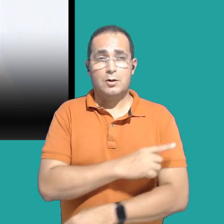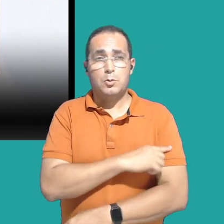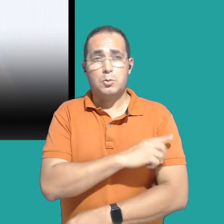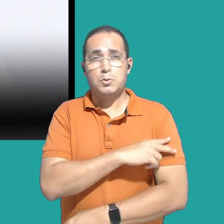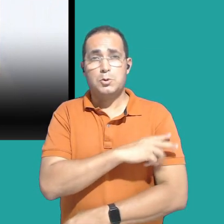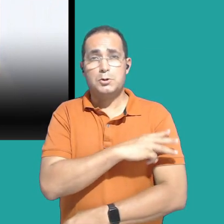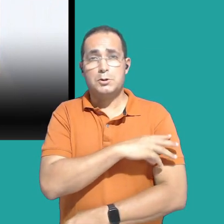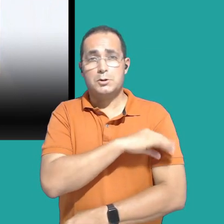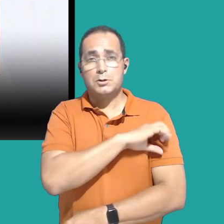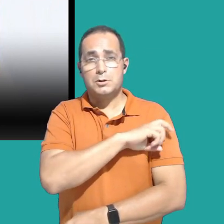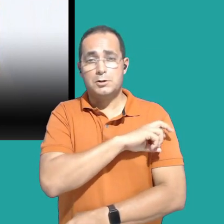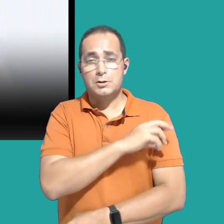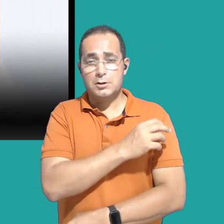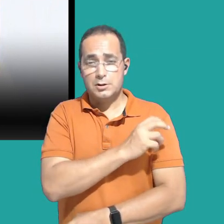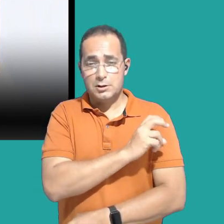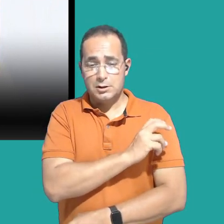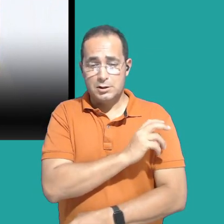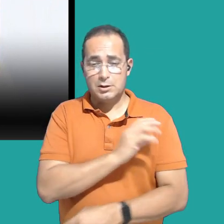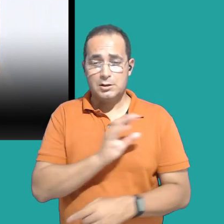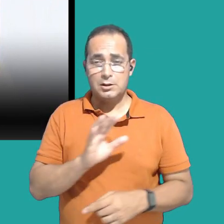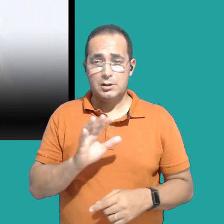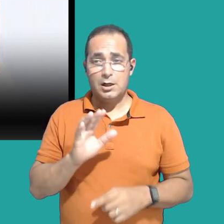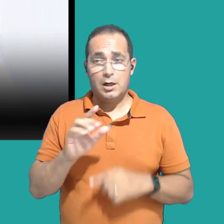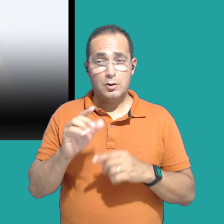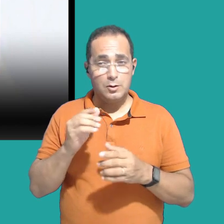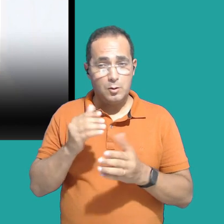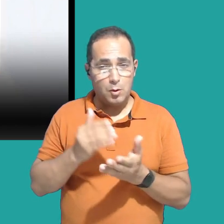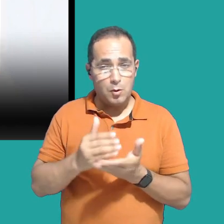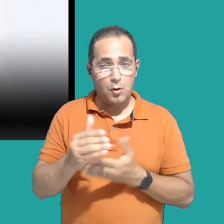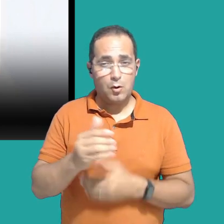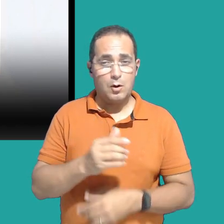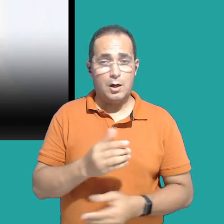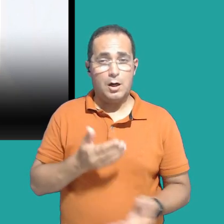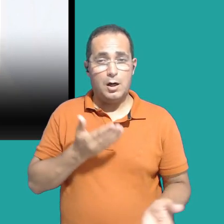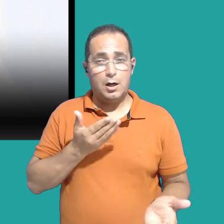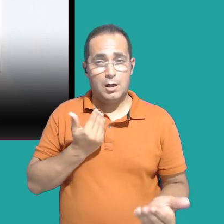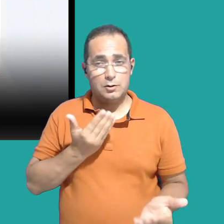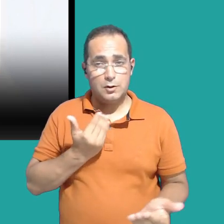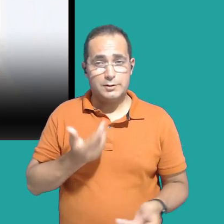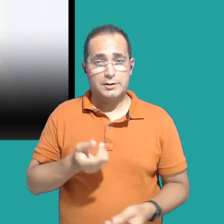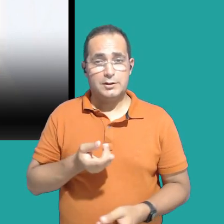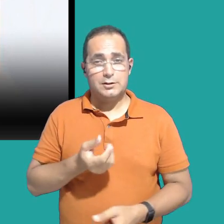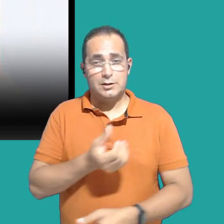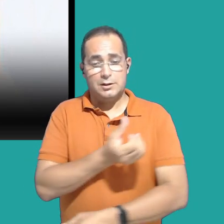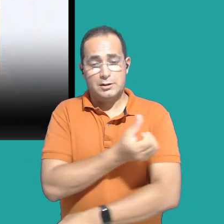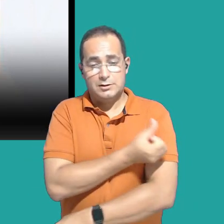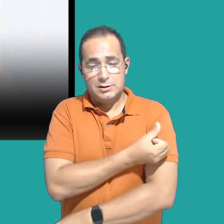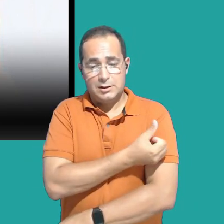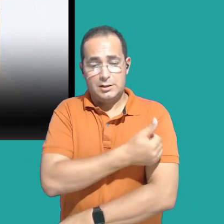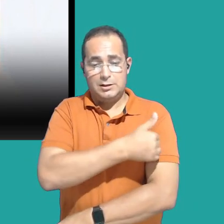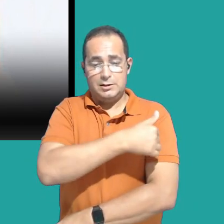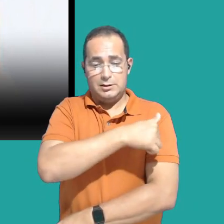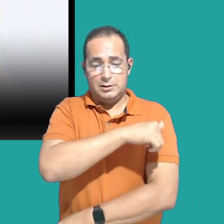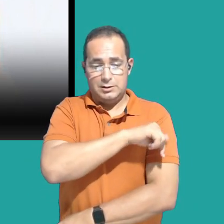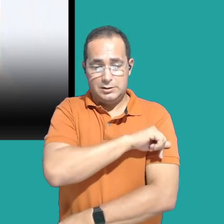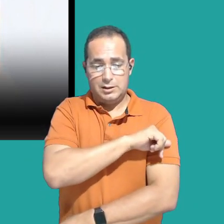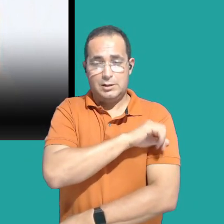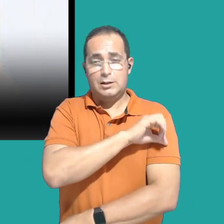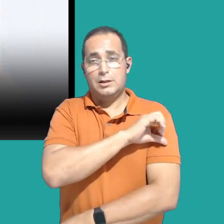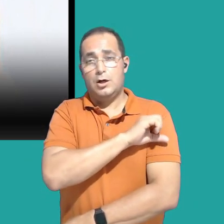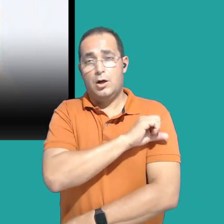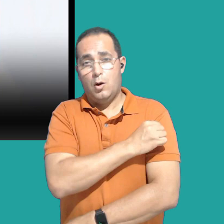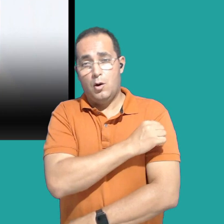desse Fundamental 1, início do Fundamental 2. E quando eles vão entrando na etapa da adolescência, né, que você já está